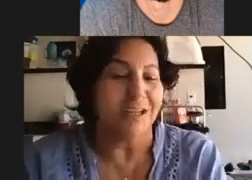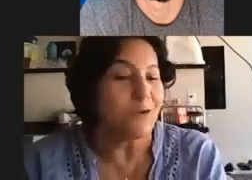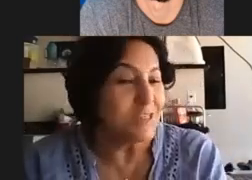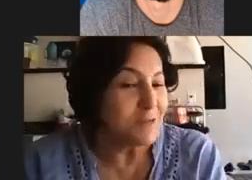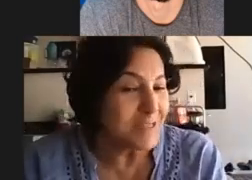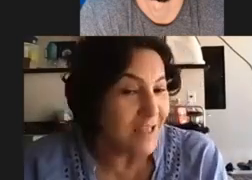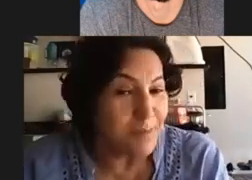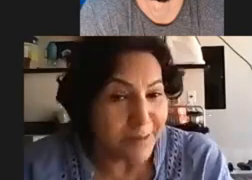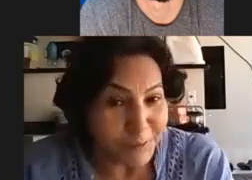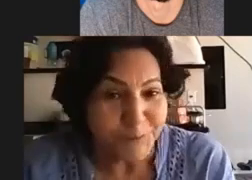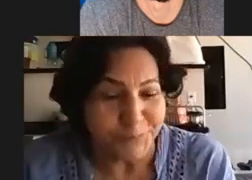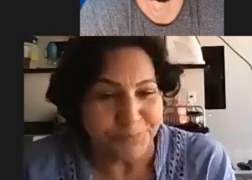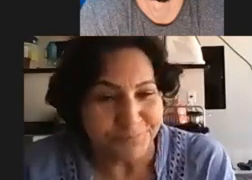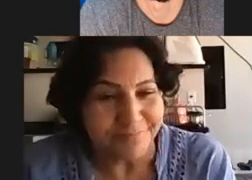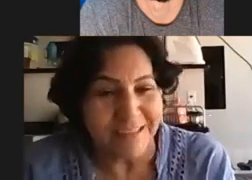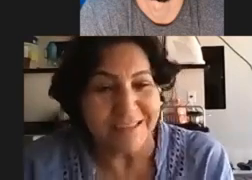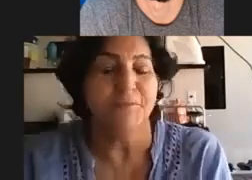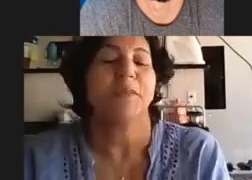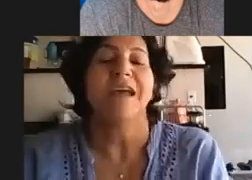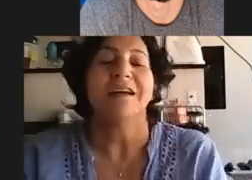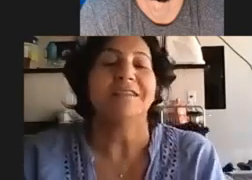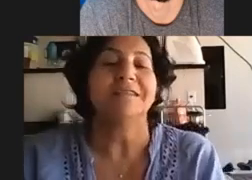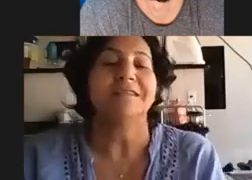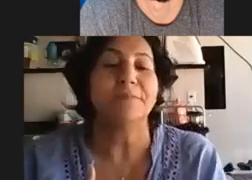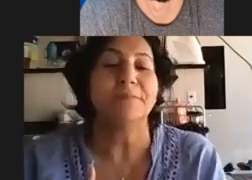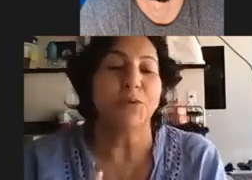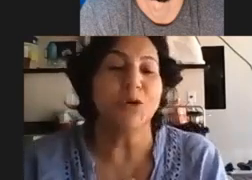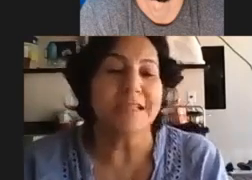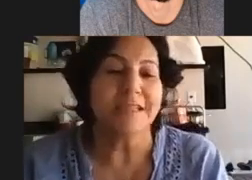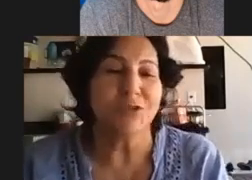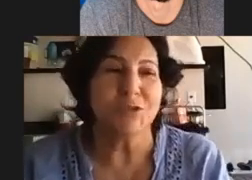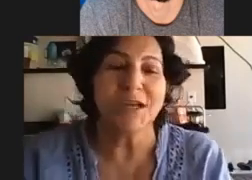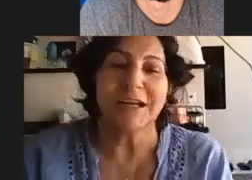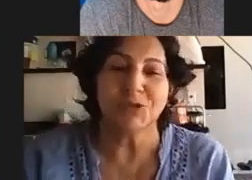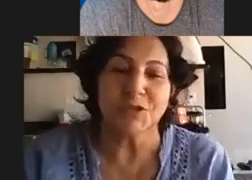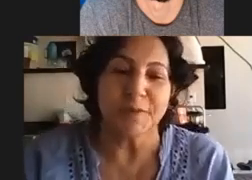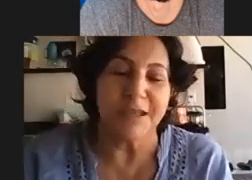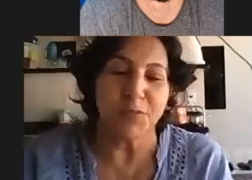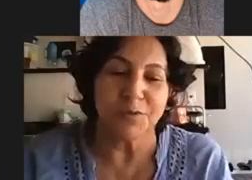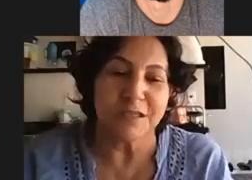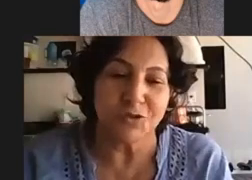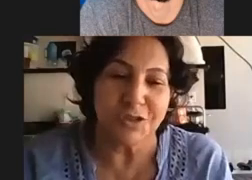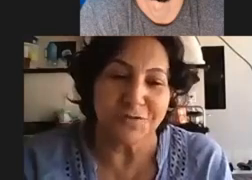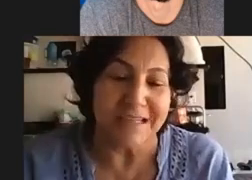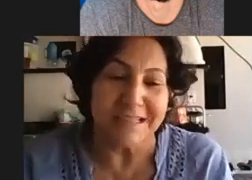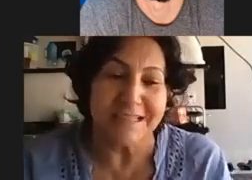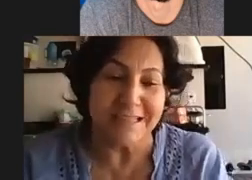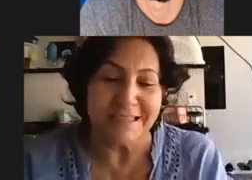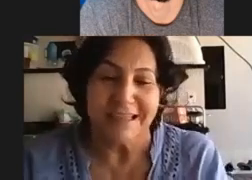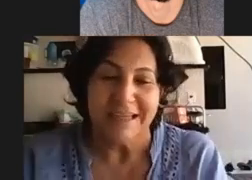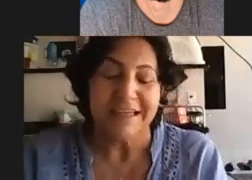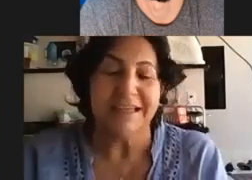tive aneurisma cerebral, né? Depois, em 2014, passei por uma cirurgia de